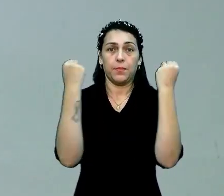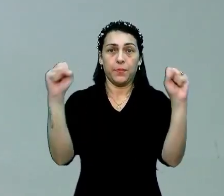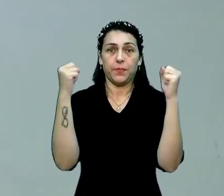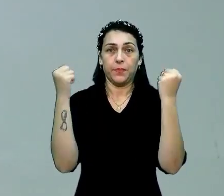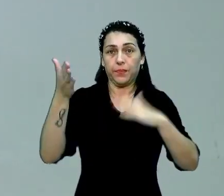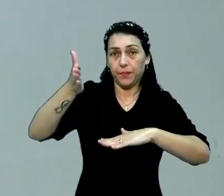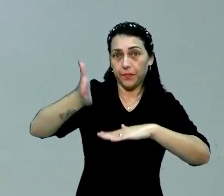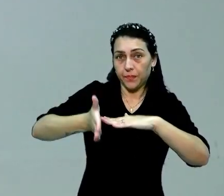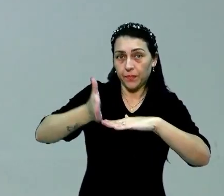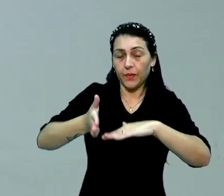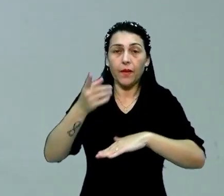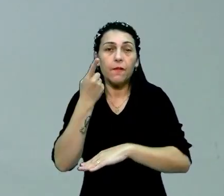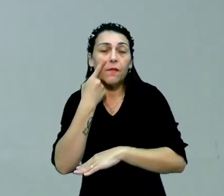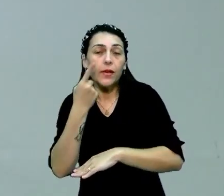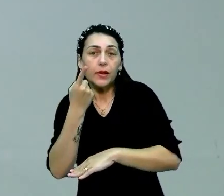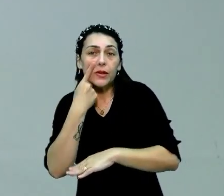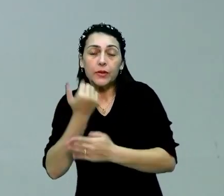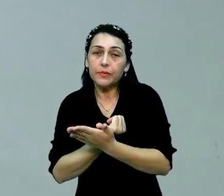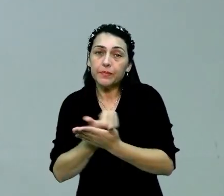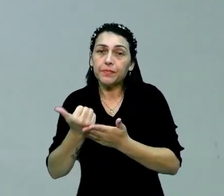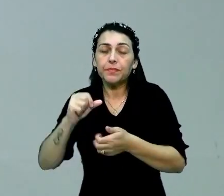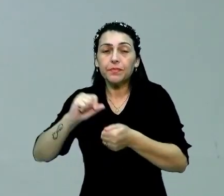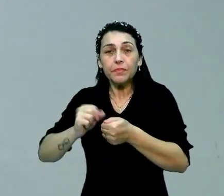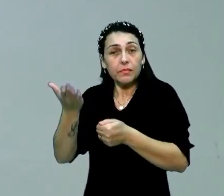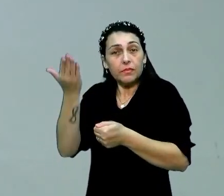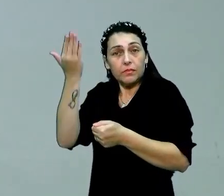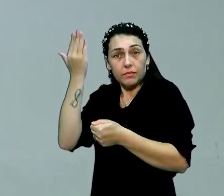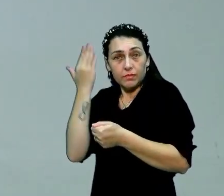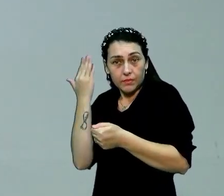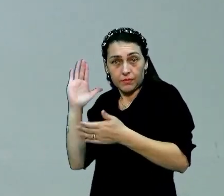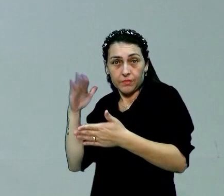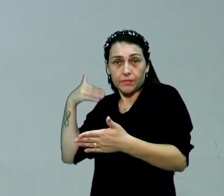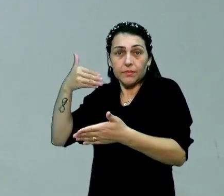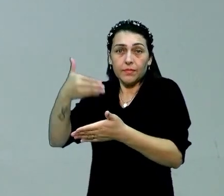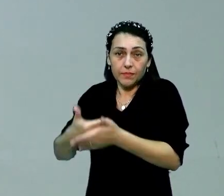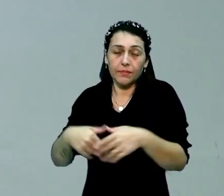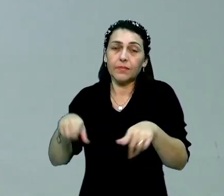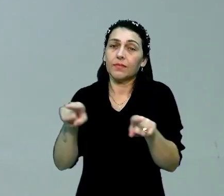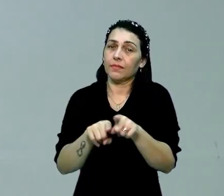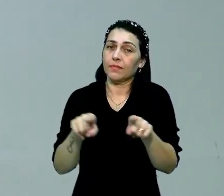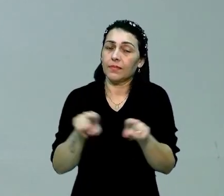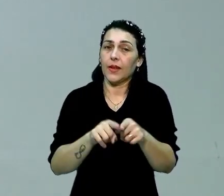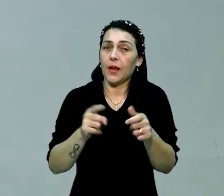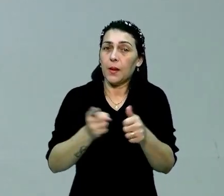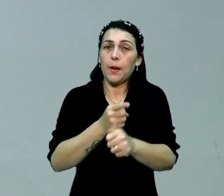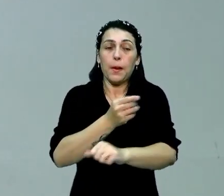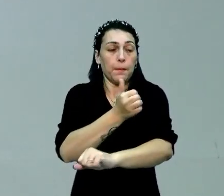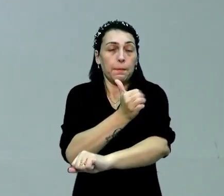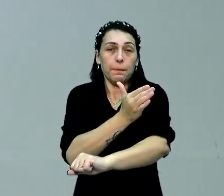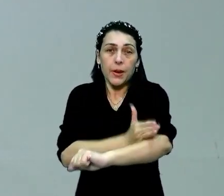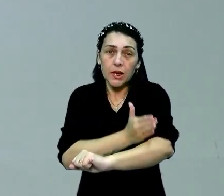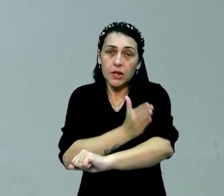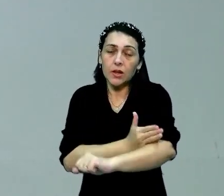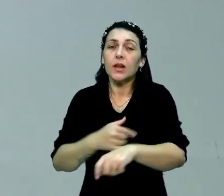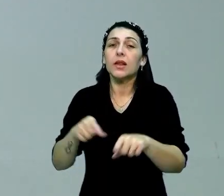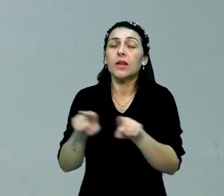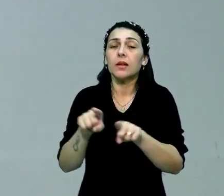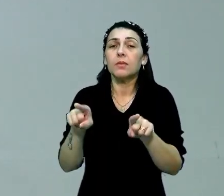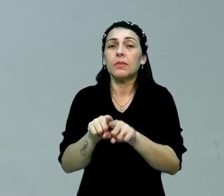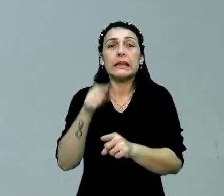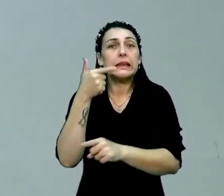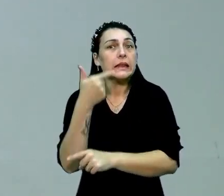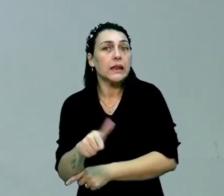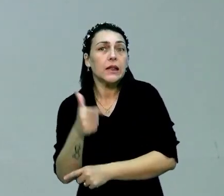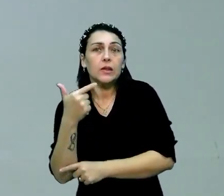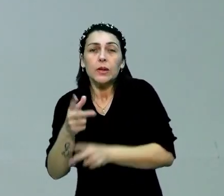contemporânea. Então vejam, as ações eram desenvolvidas anteriormente, porém, desde o período da pré-história, porém, elas não tinham